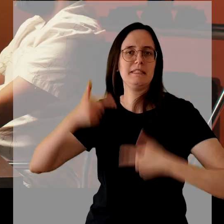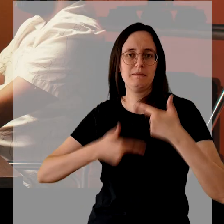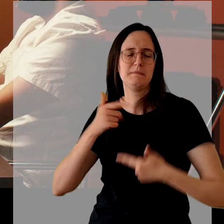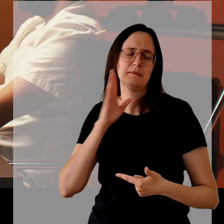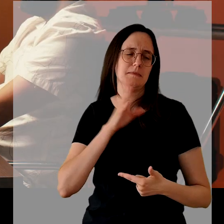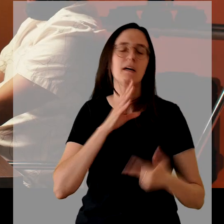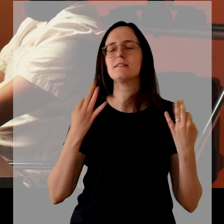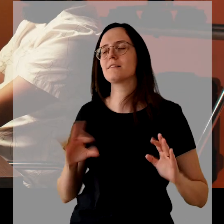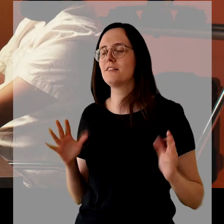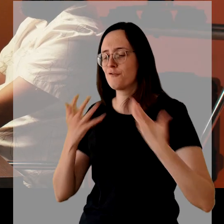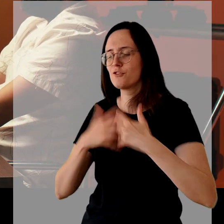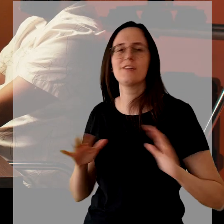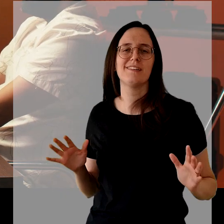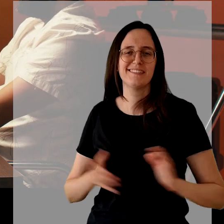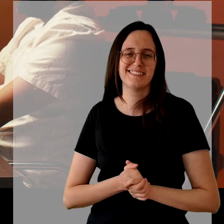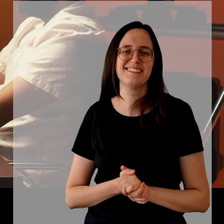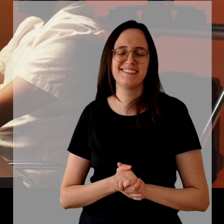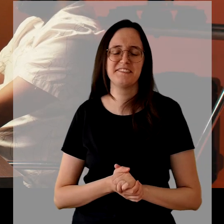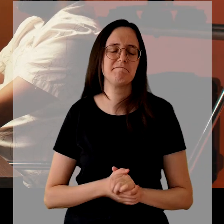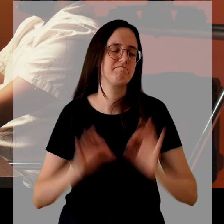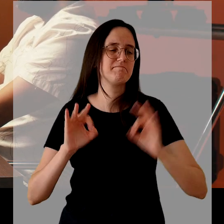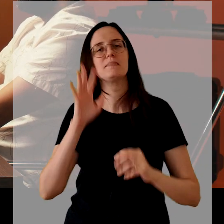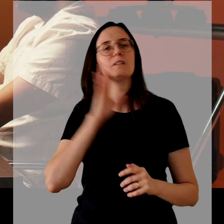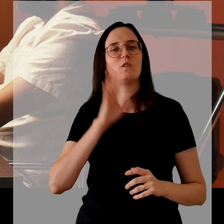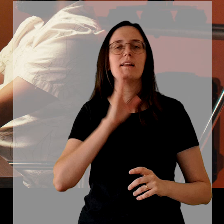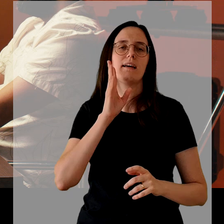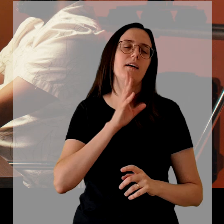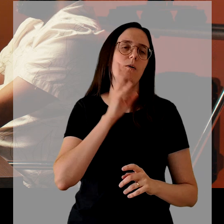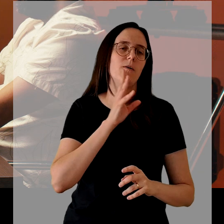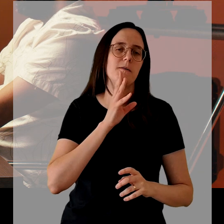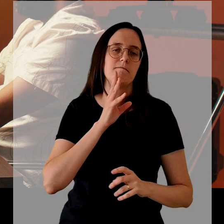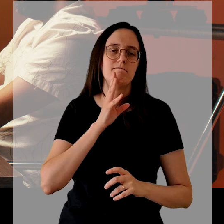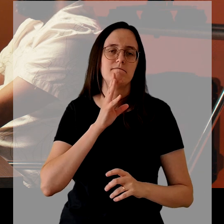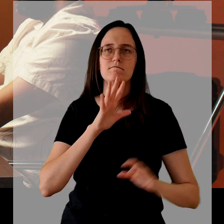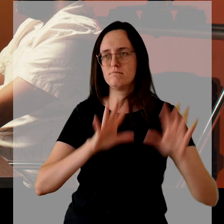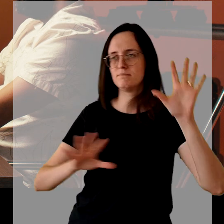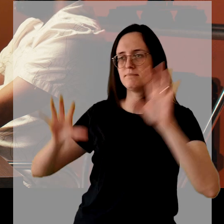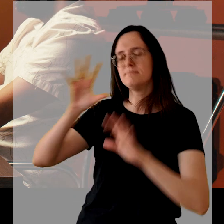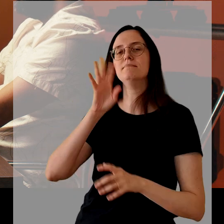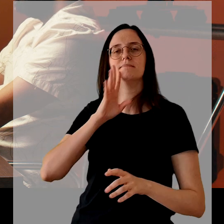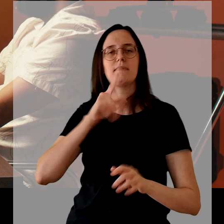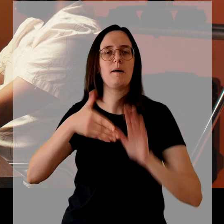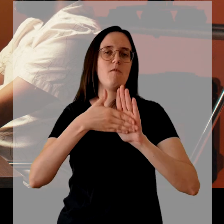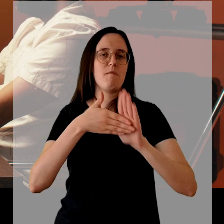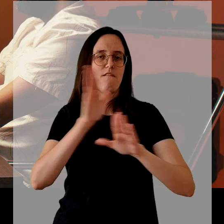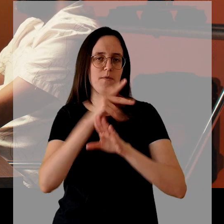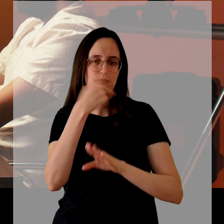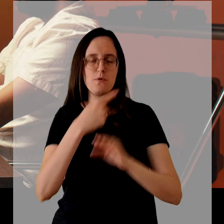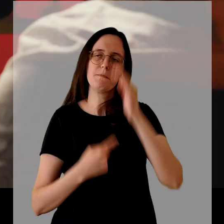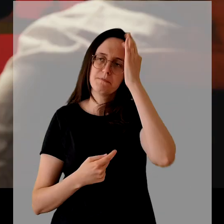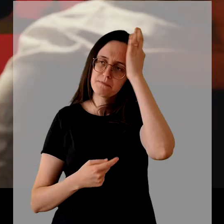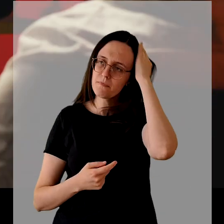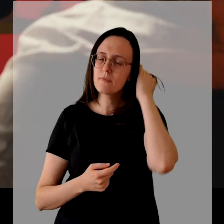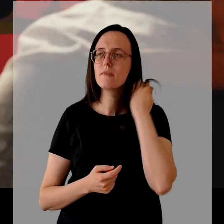assim, deu certo, assim, funcionou bem. Não, ficou bem legal a estética que você propôs para o filme.